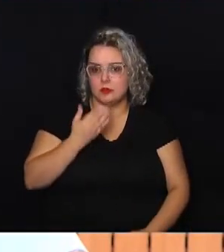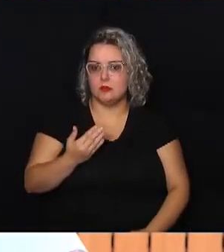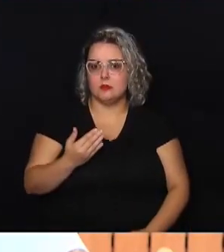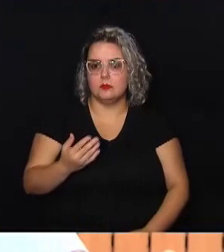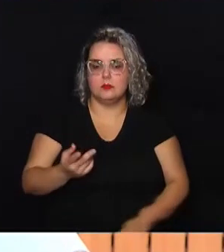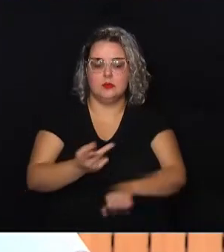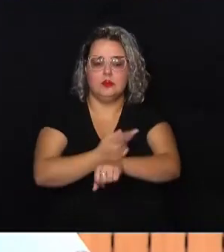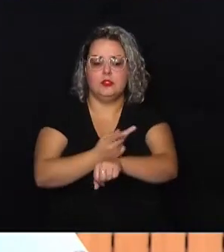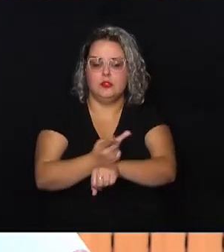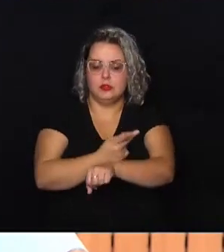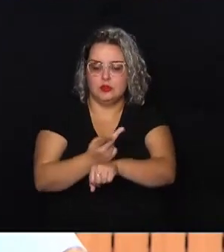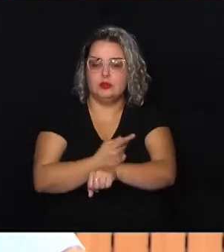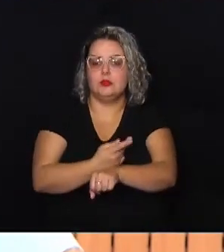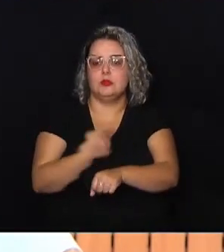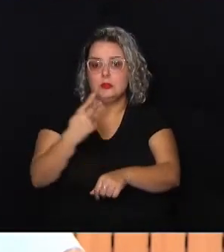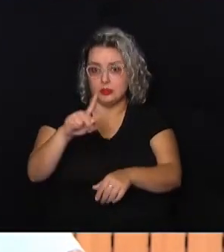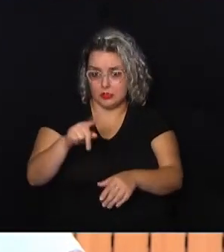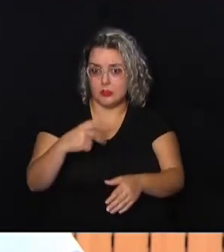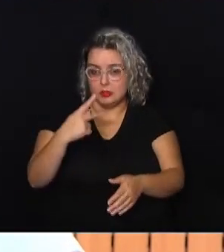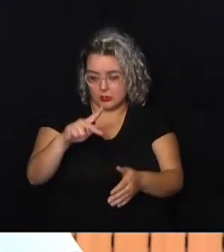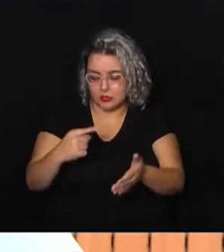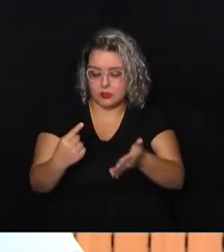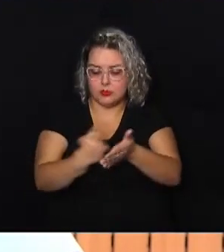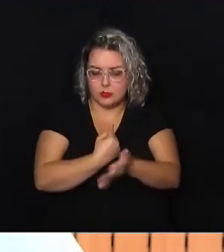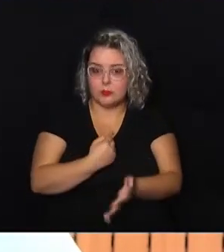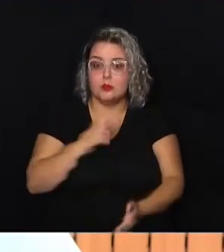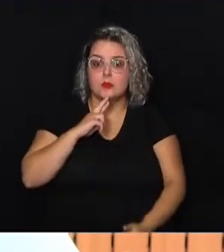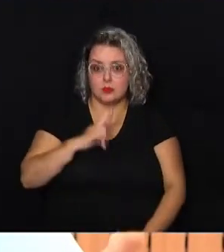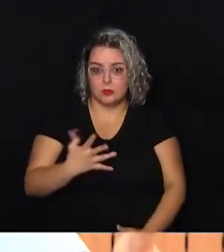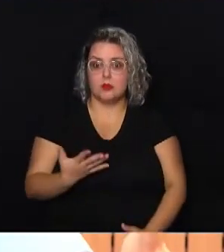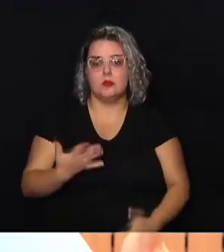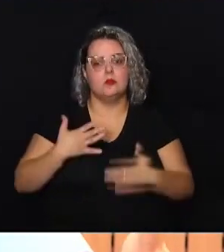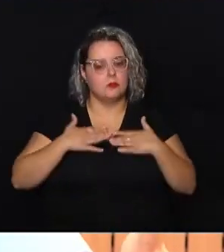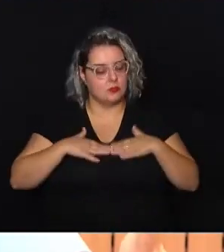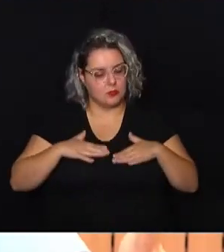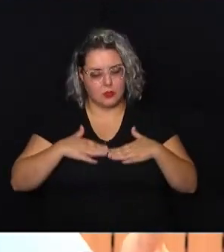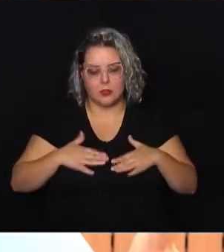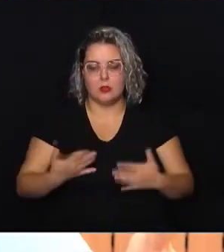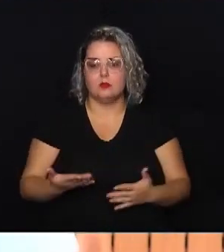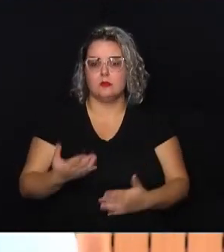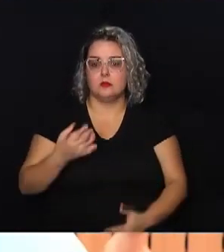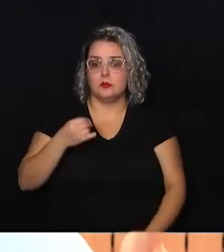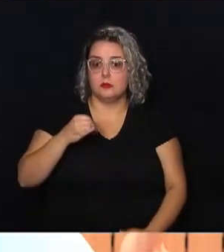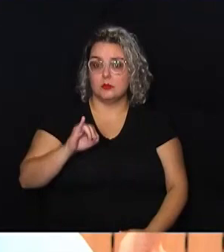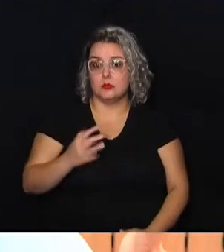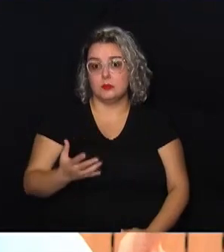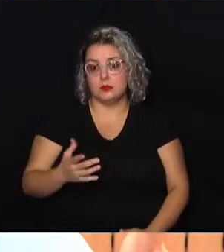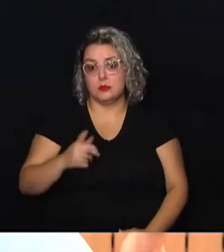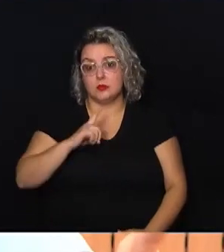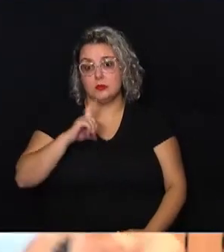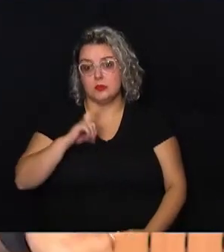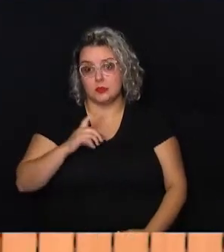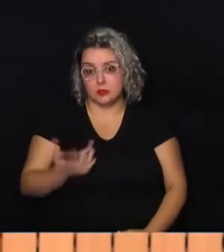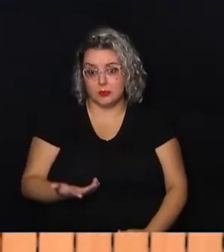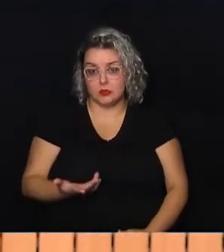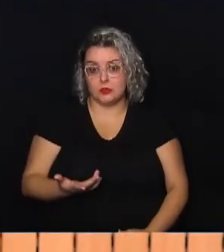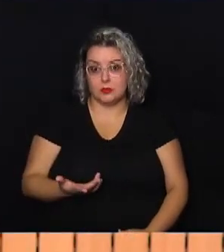atrás dessa resposta para você, e fique tranquilo que, se houver,